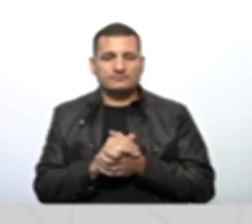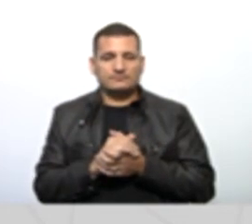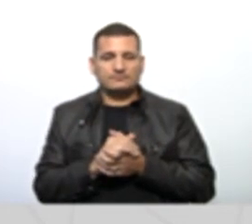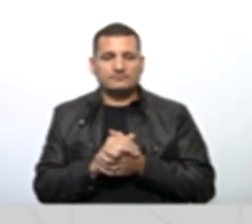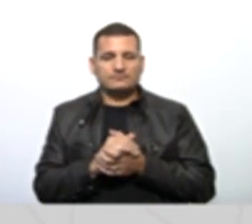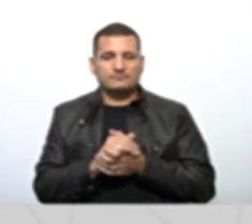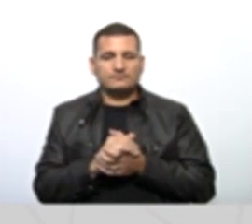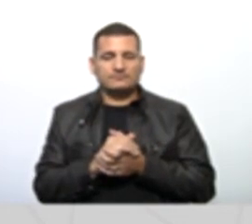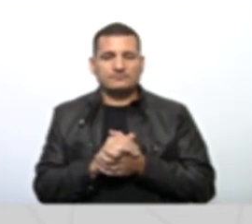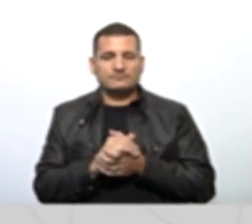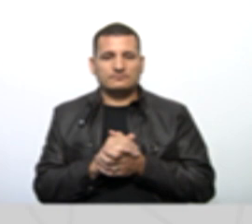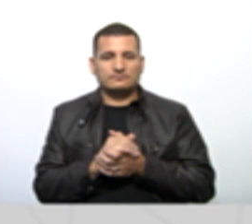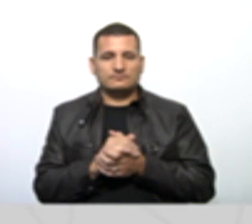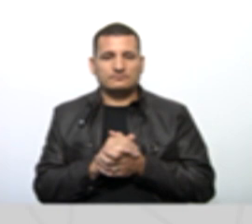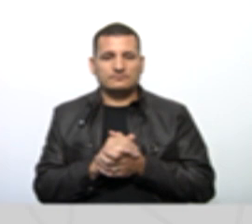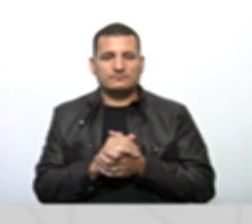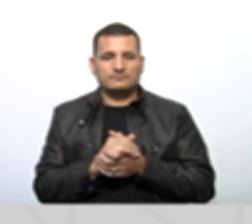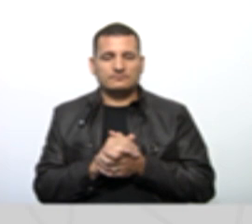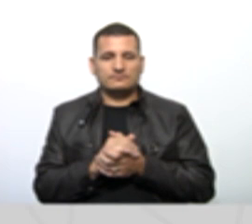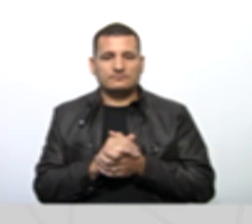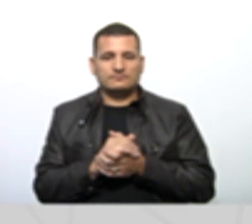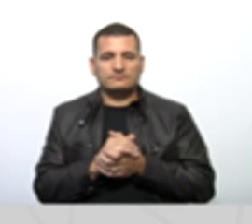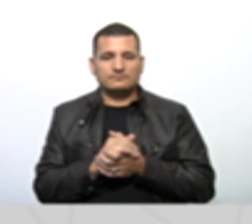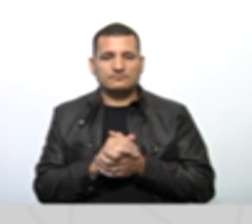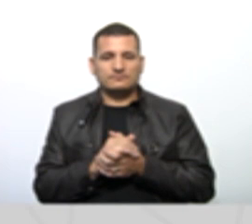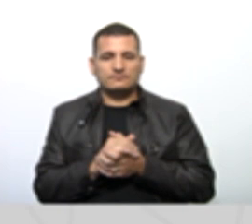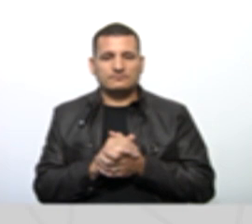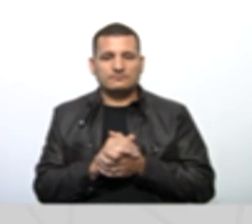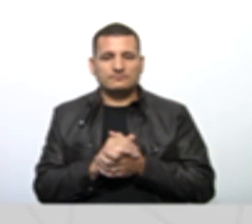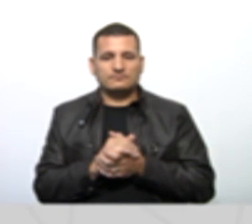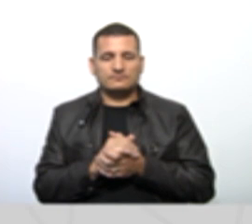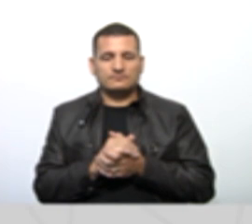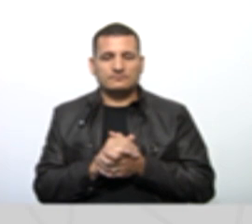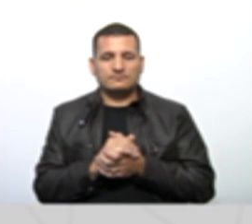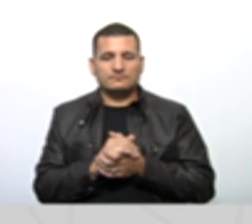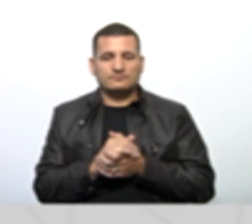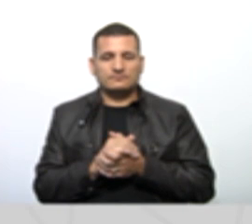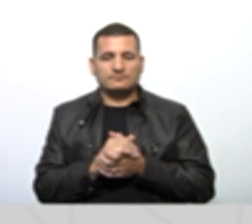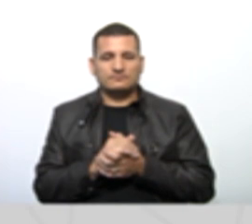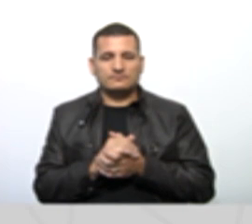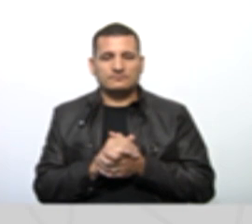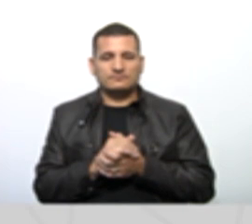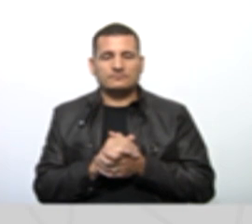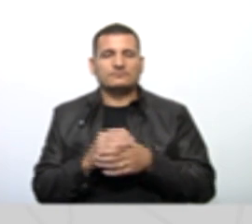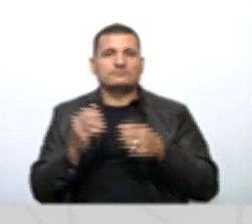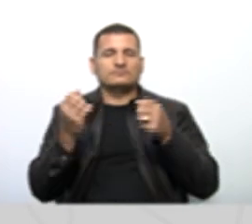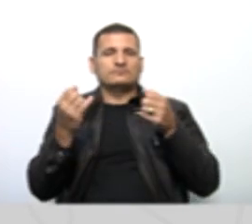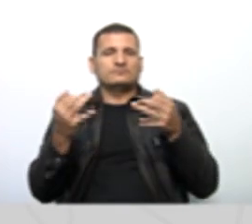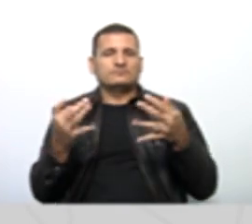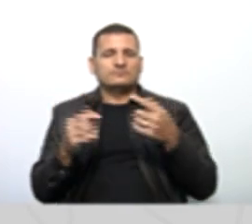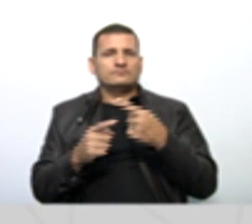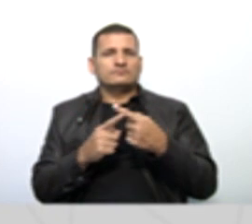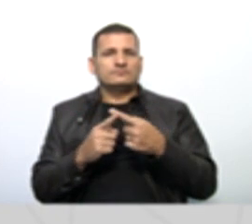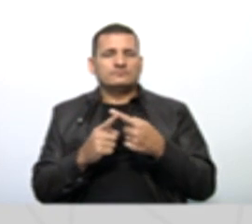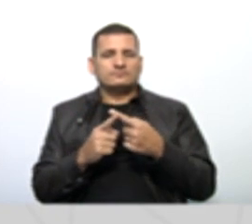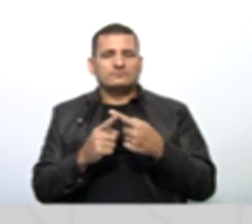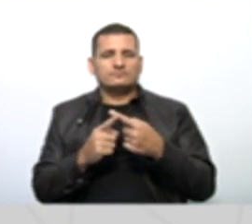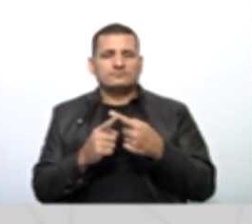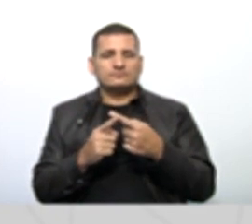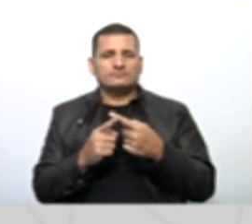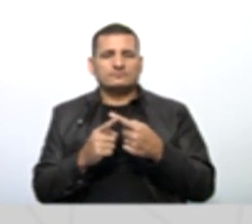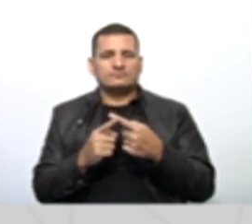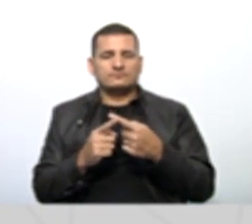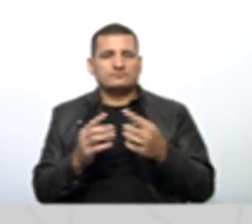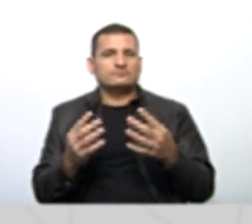porquê olha só conta disso as duas contas nós vamos explicar justamente muito porque nós temos que ficar